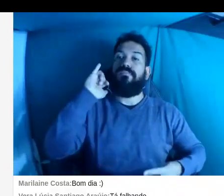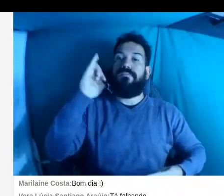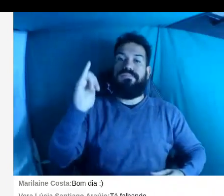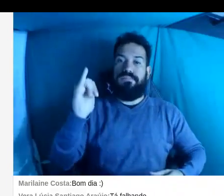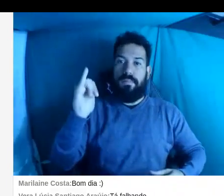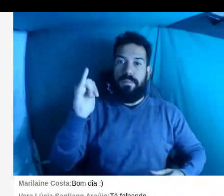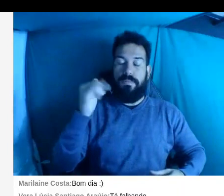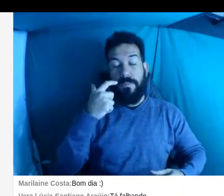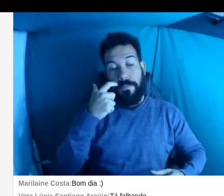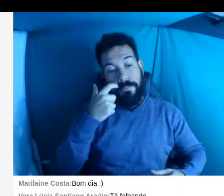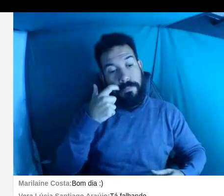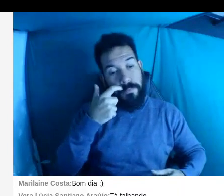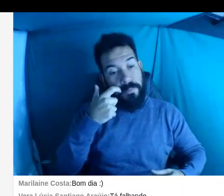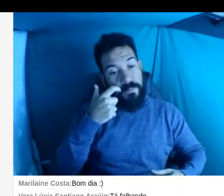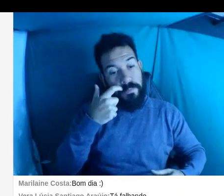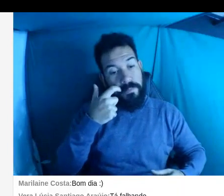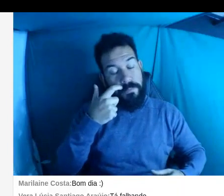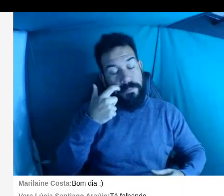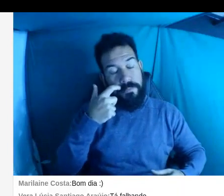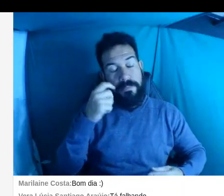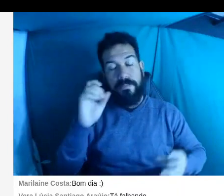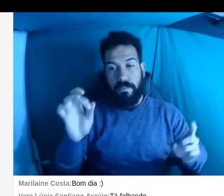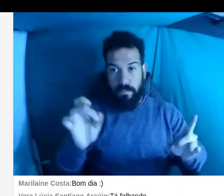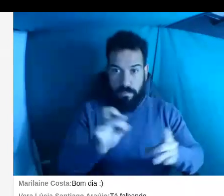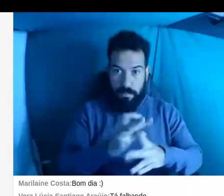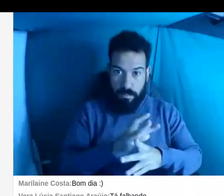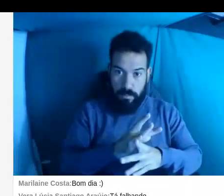Bom, dito isto,